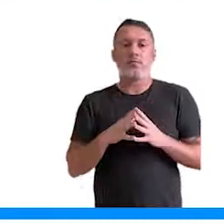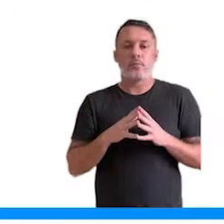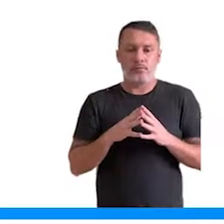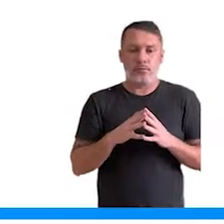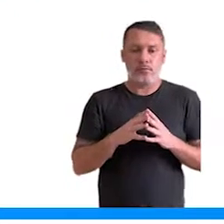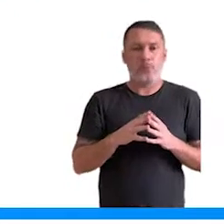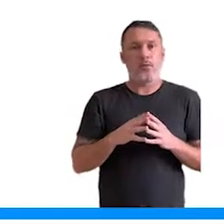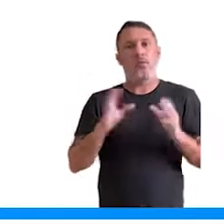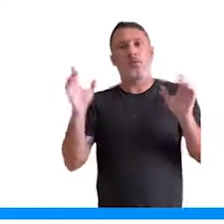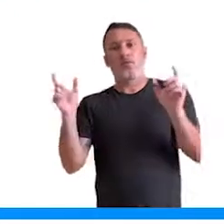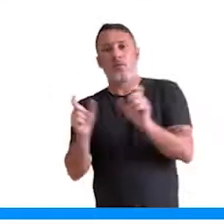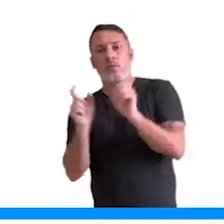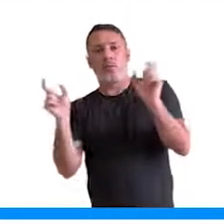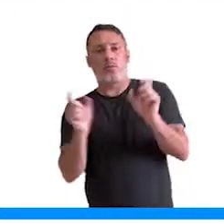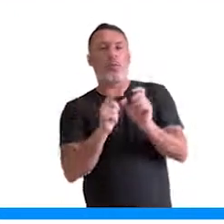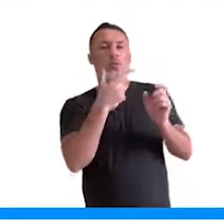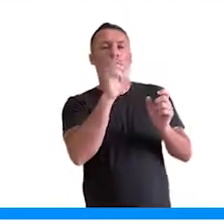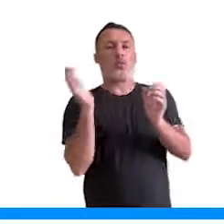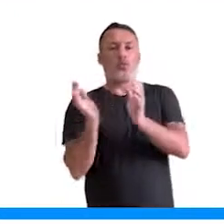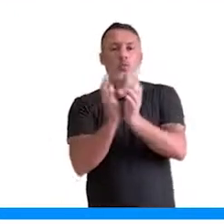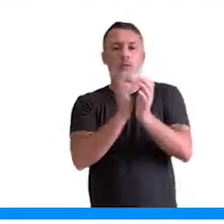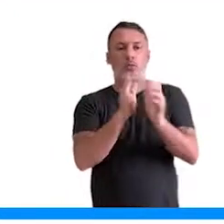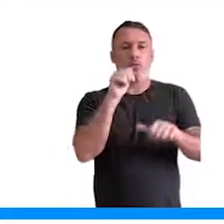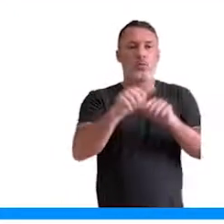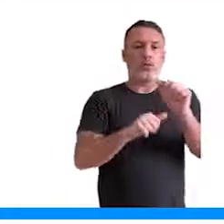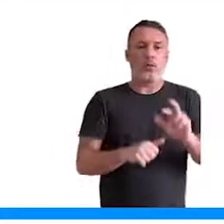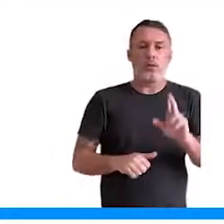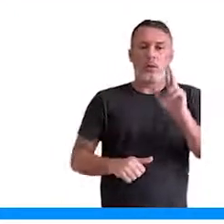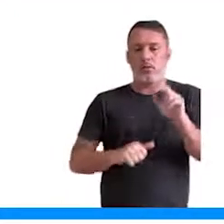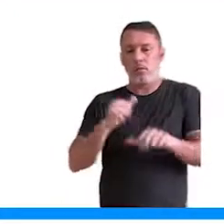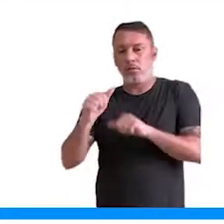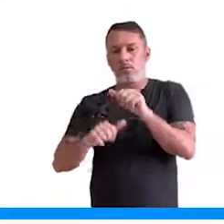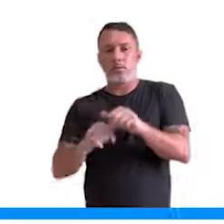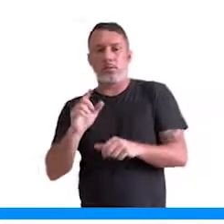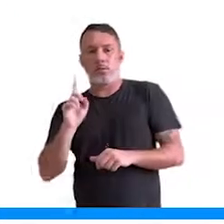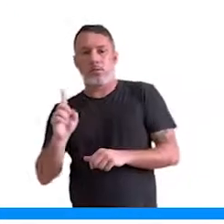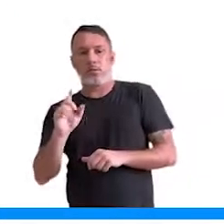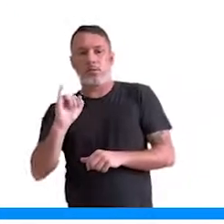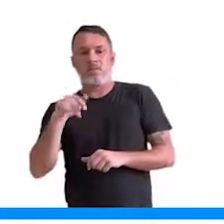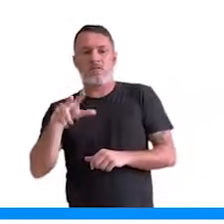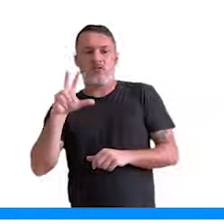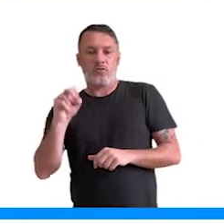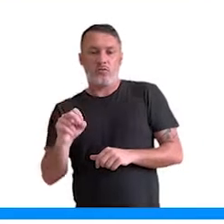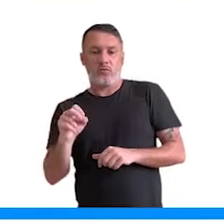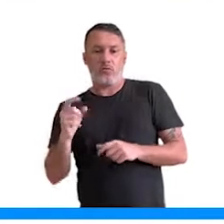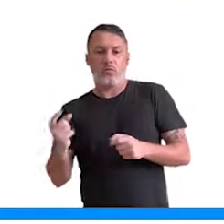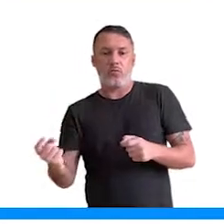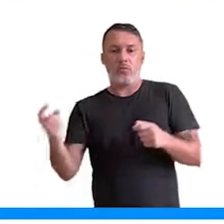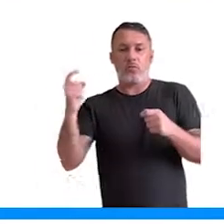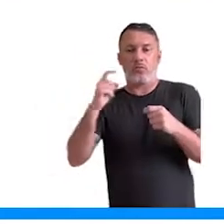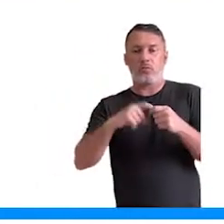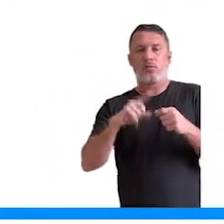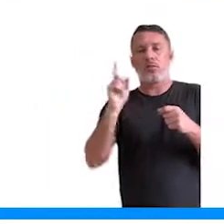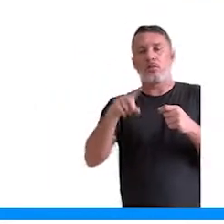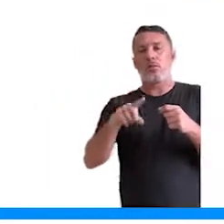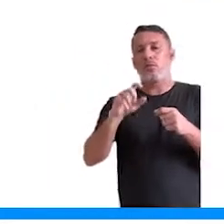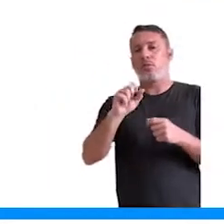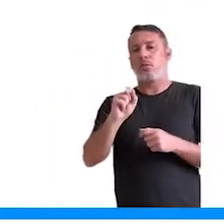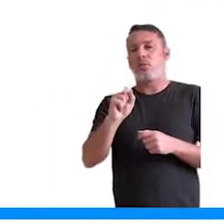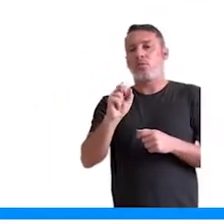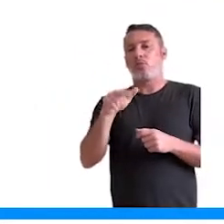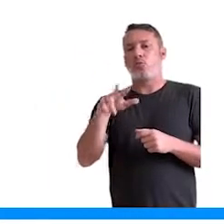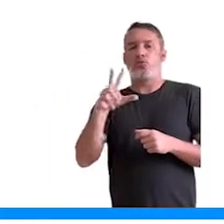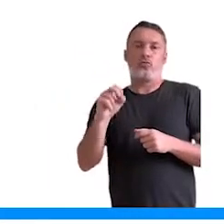Bien? E aí é formado vosotros trocando o R pelo D do infinitivo e volta para o